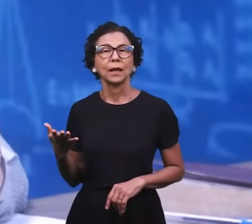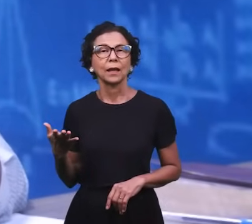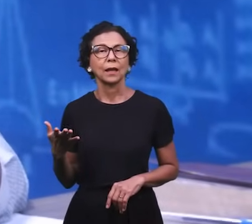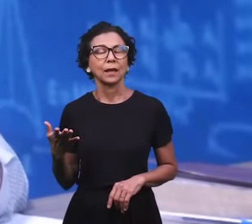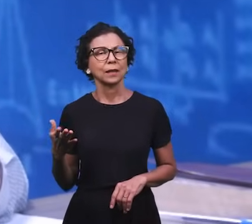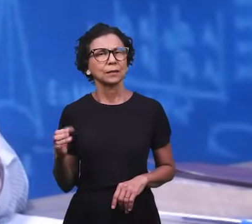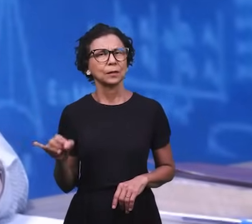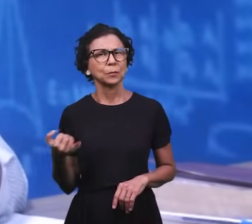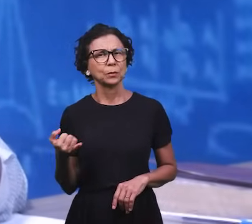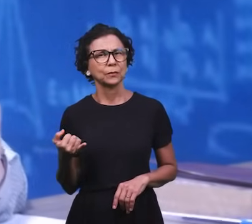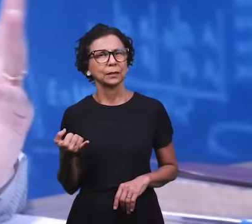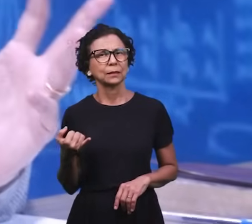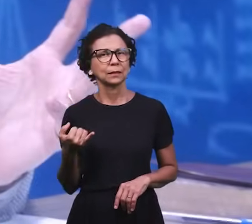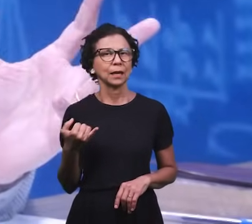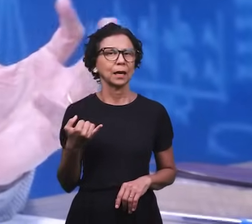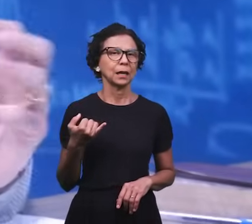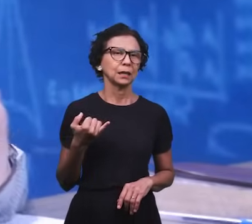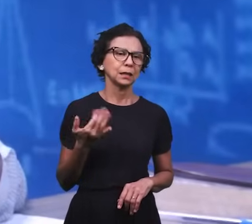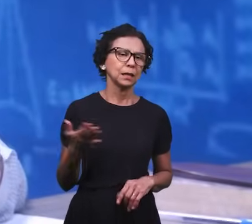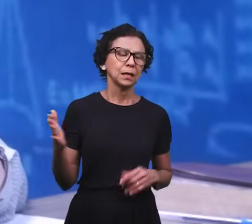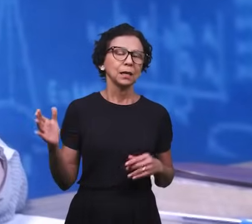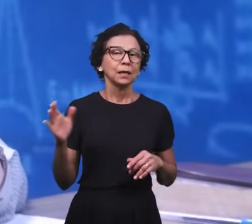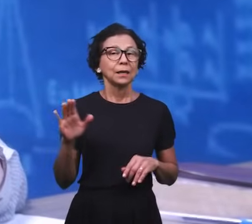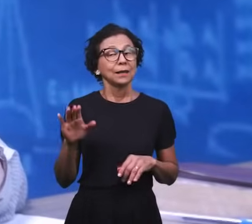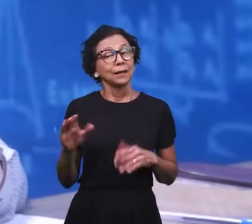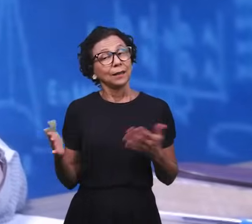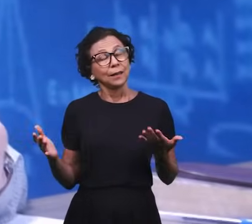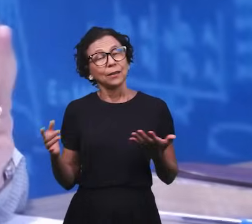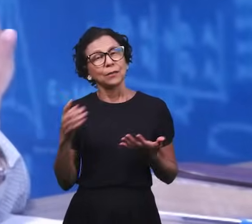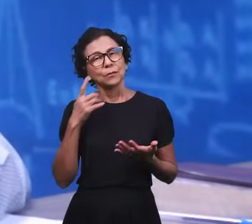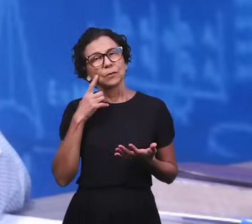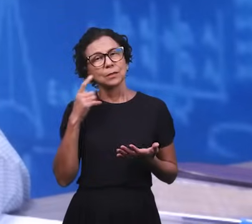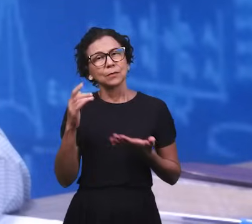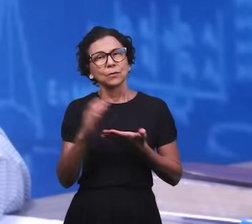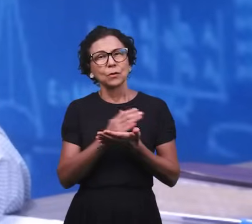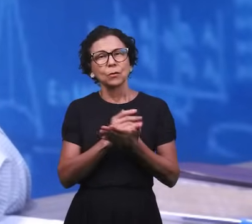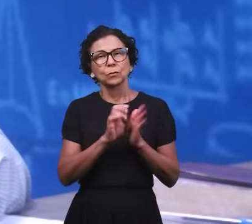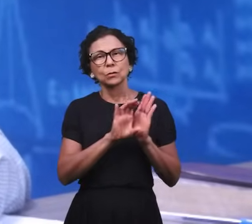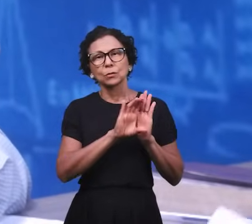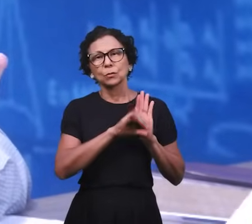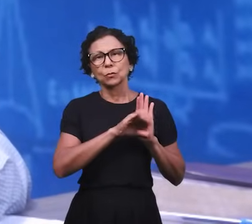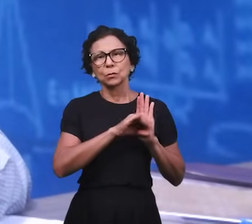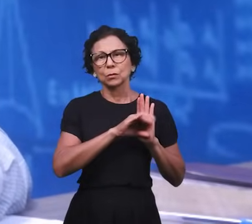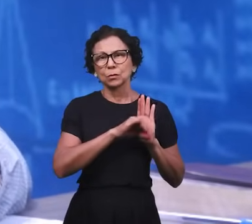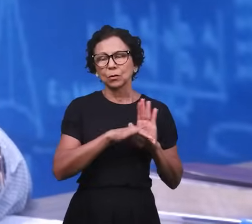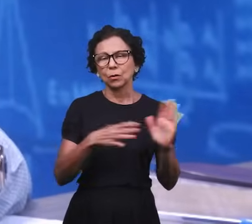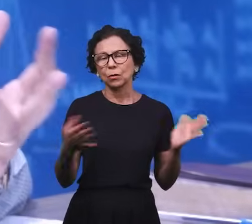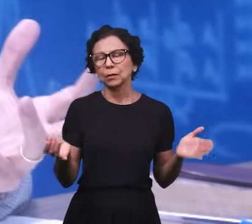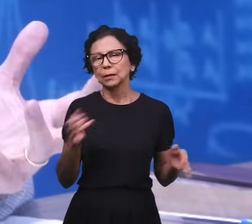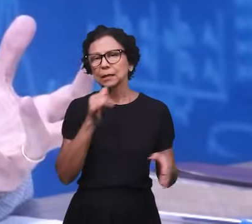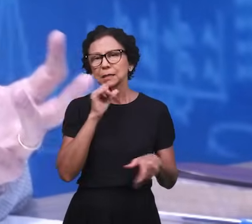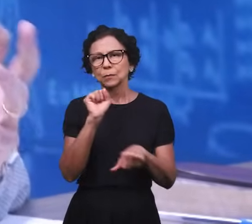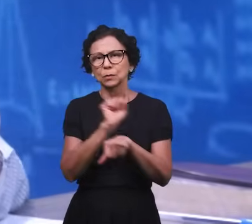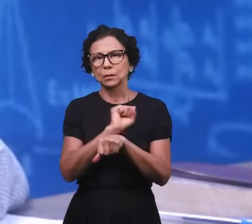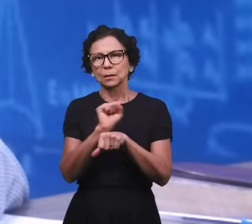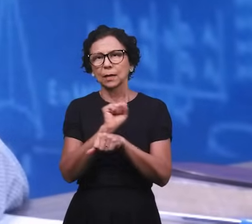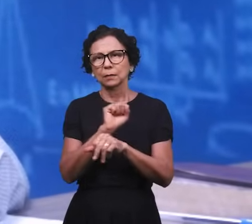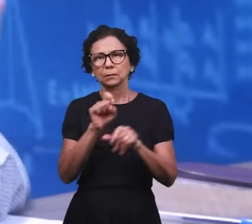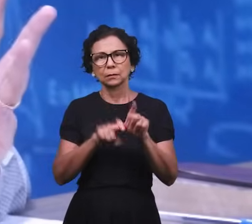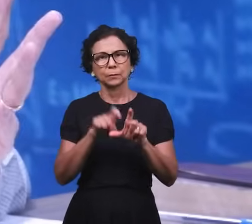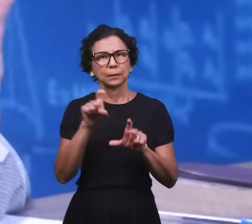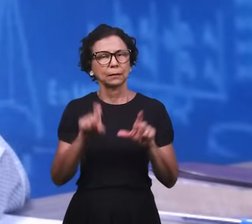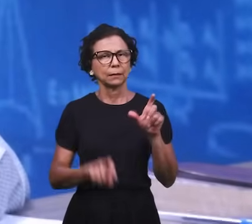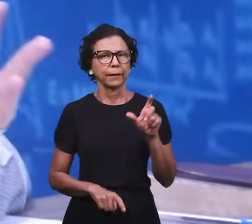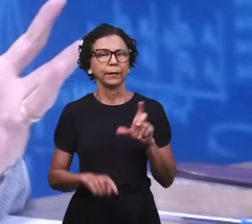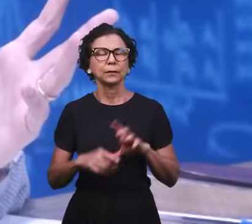porque talvez você tenha ouvido aqui alguns conceitos, né, o pastor trouxe aqui um tema que são os carros autônomos, foi falado um